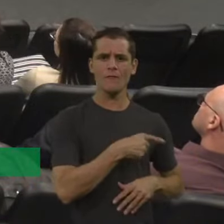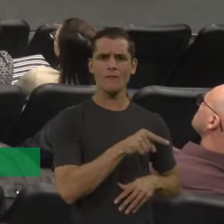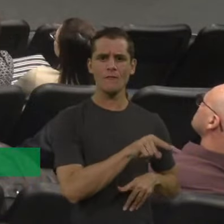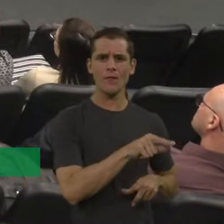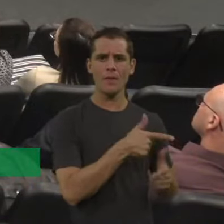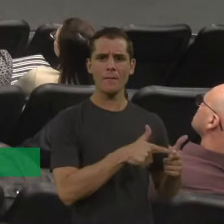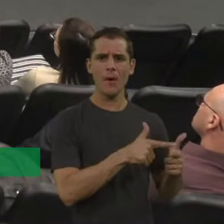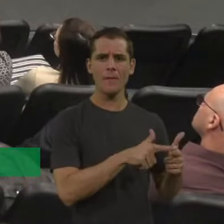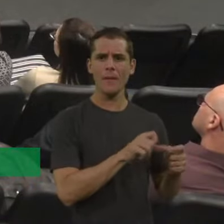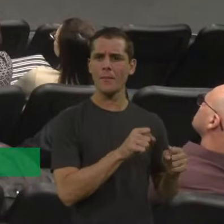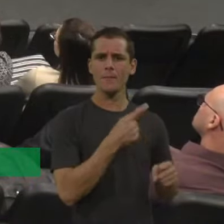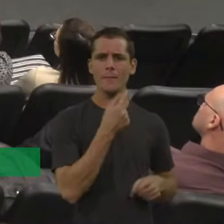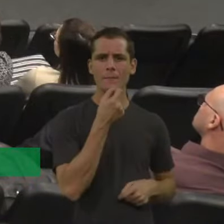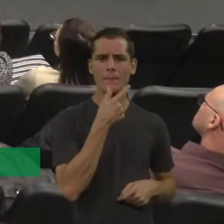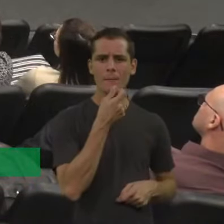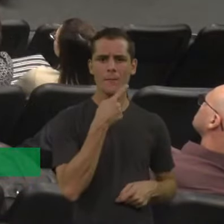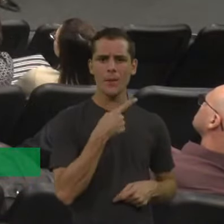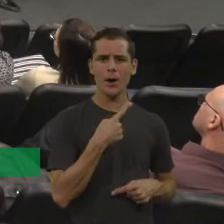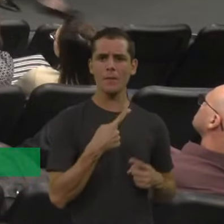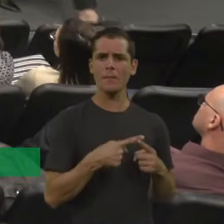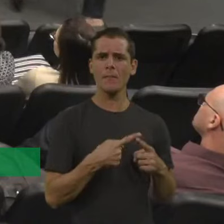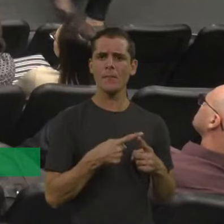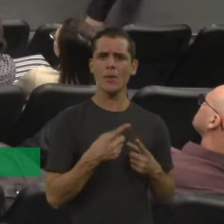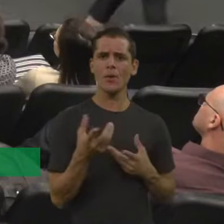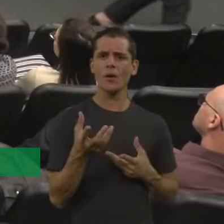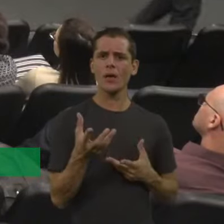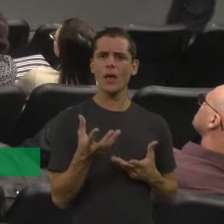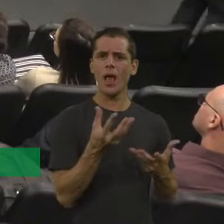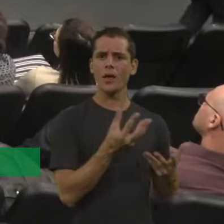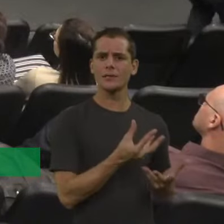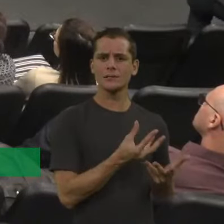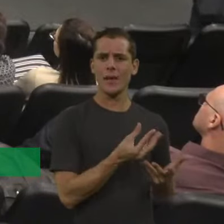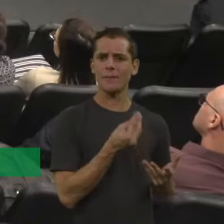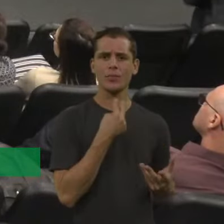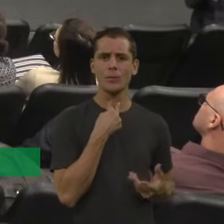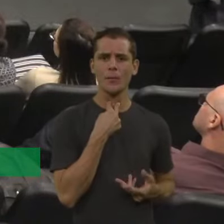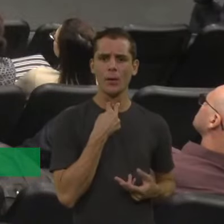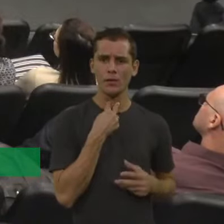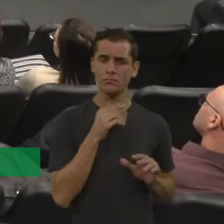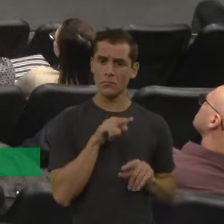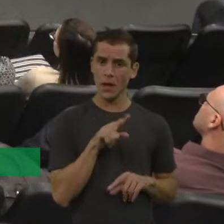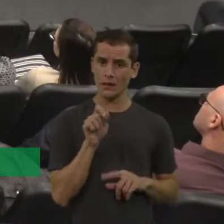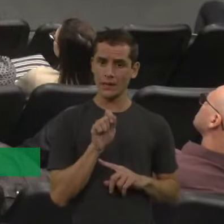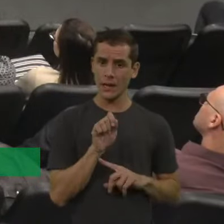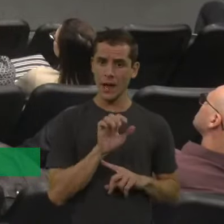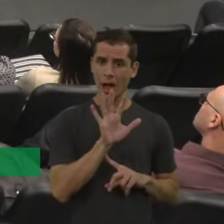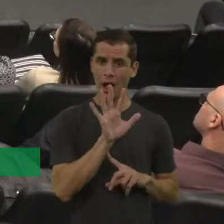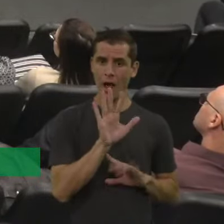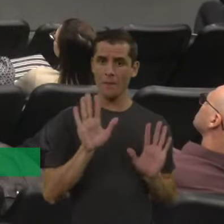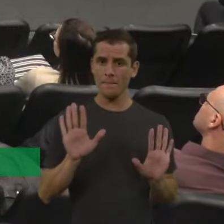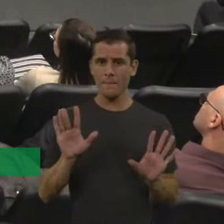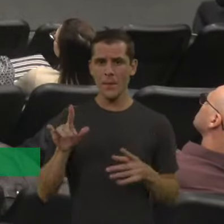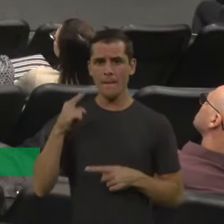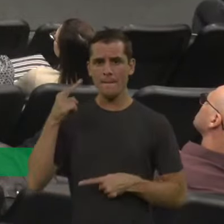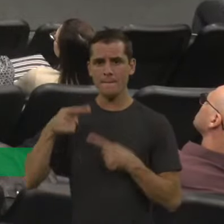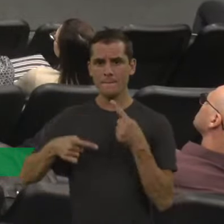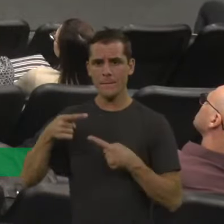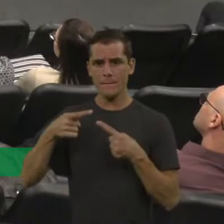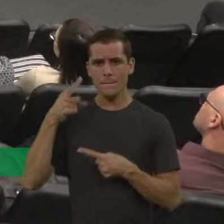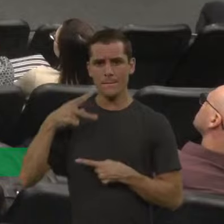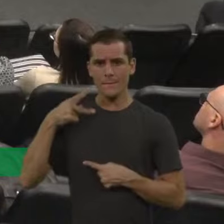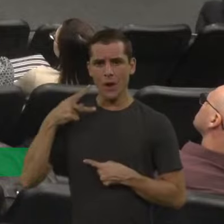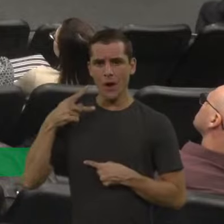essa medicação? Né? É cara? Mas se nós tivermos políticas públicas e o governo se